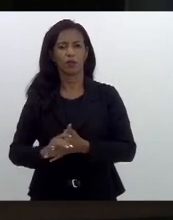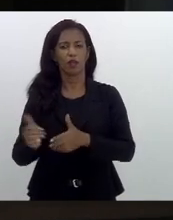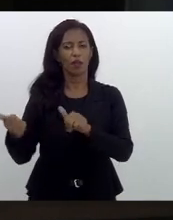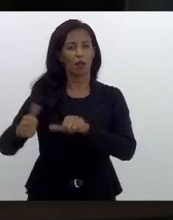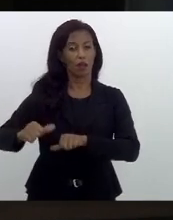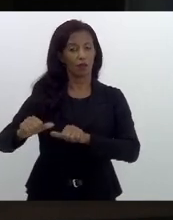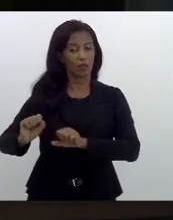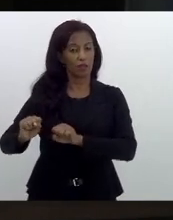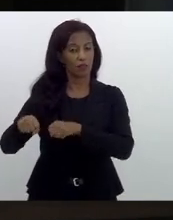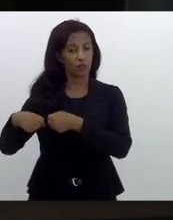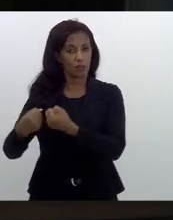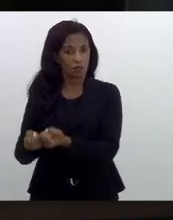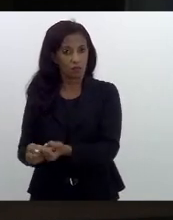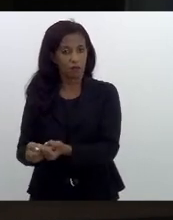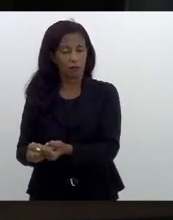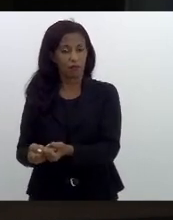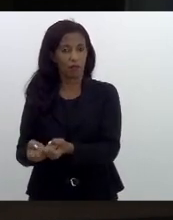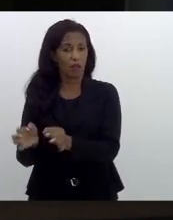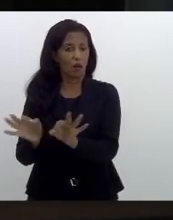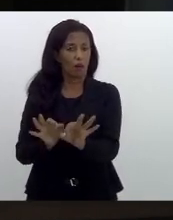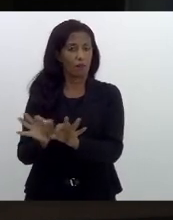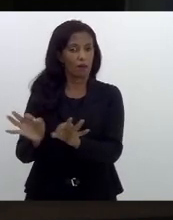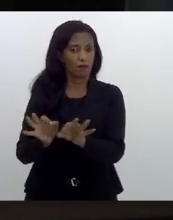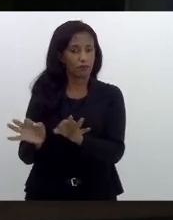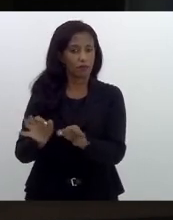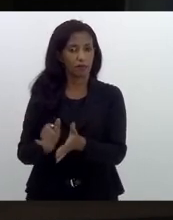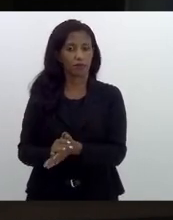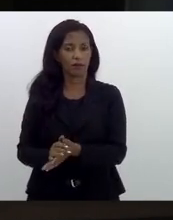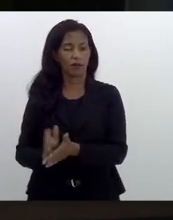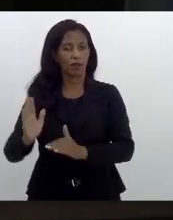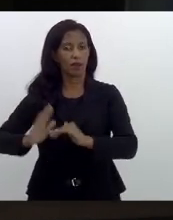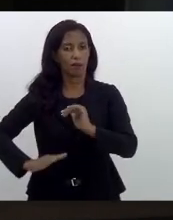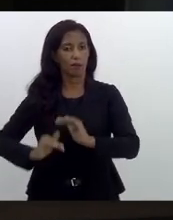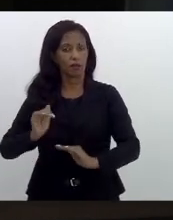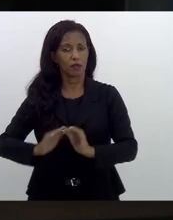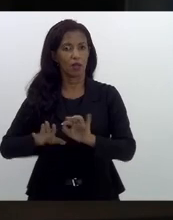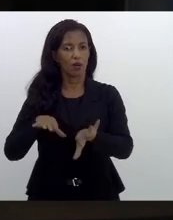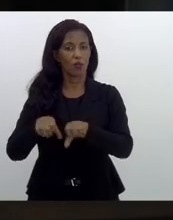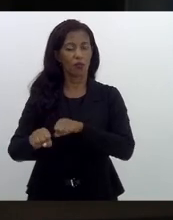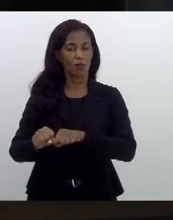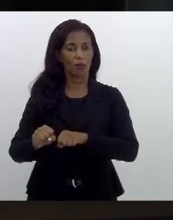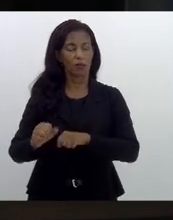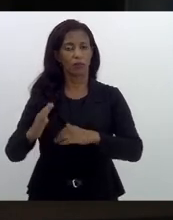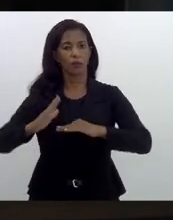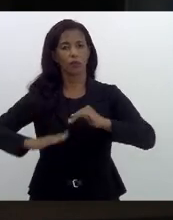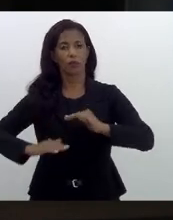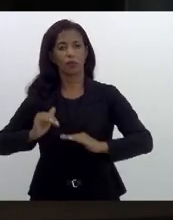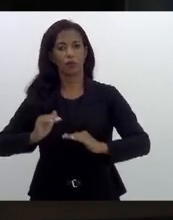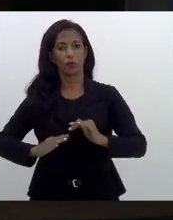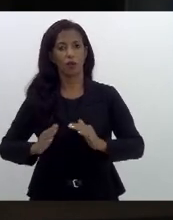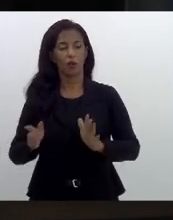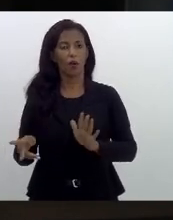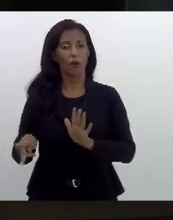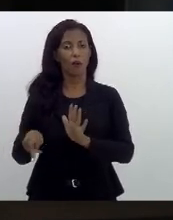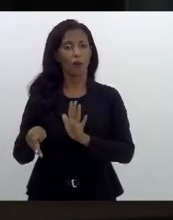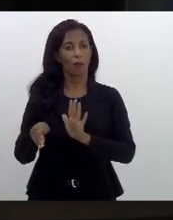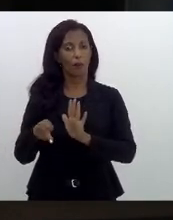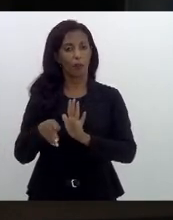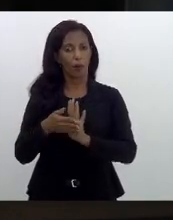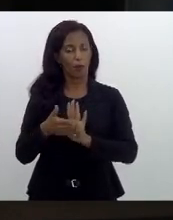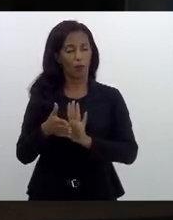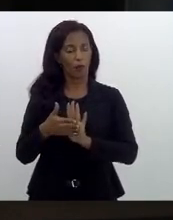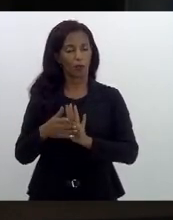desempenho e ou ao aperfeiçoamento capacitação e formação profissional proposta de um parágrafo único